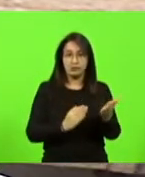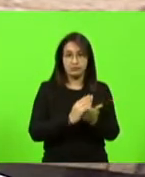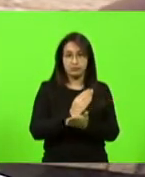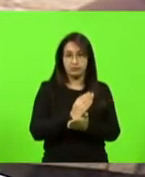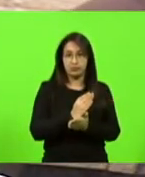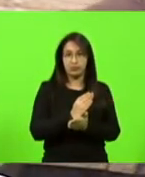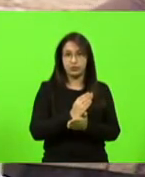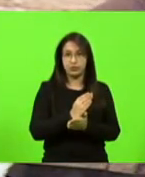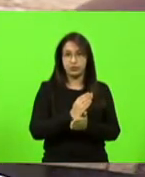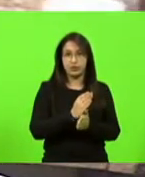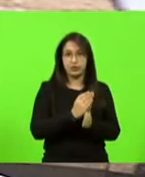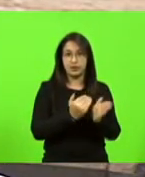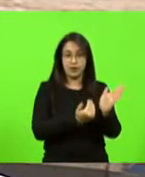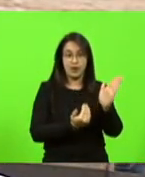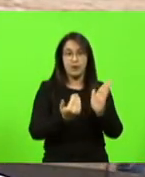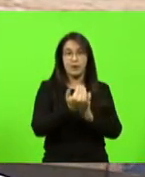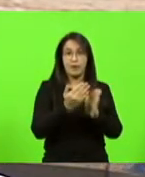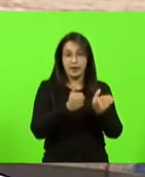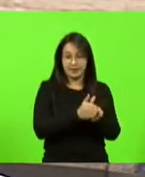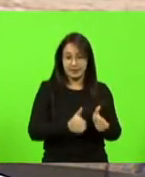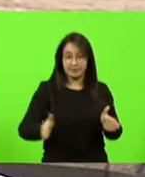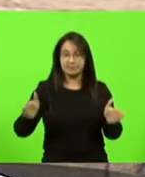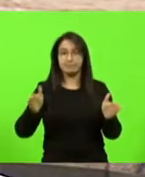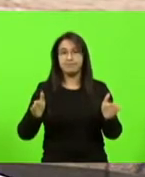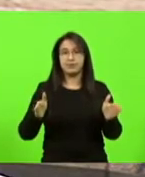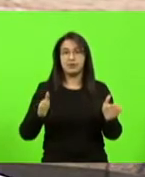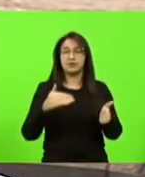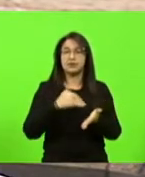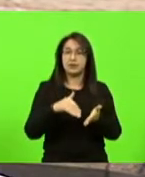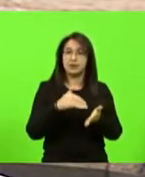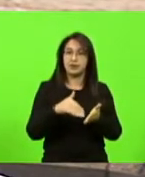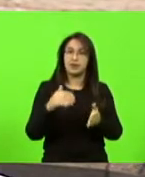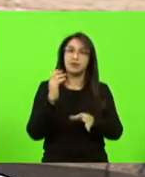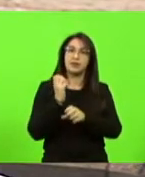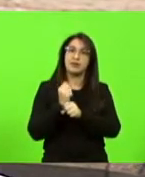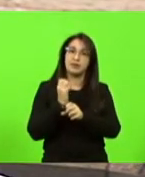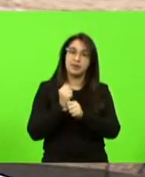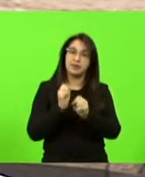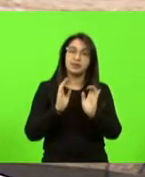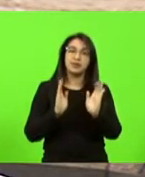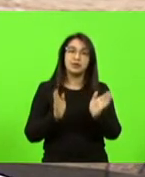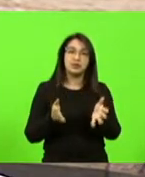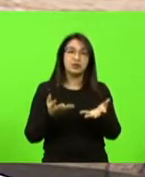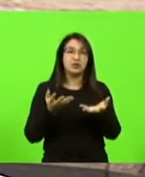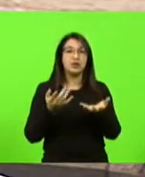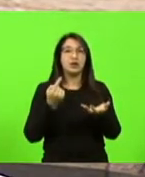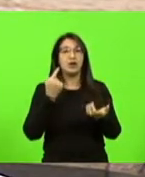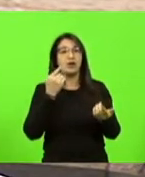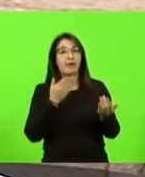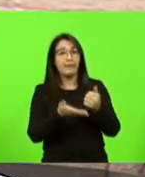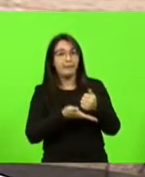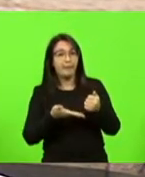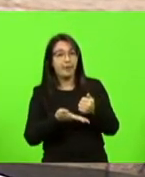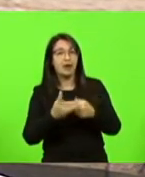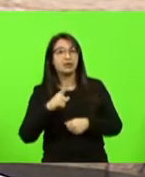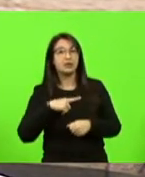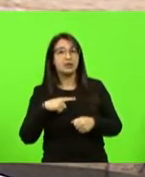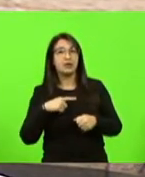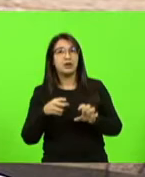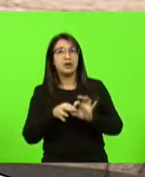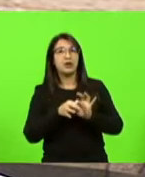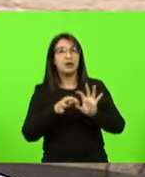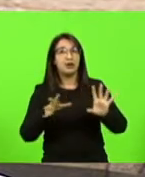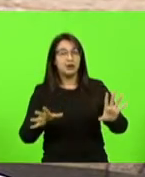para esse ano, o secretário da Fazenda estará, por essa lei, automaticamente, deputado Silvio, autorizado